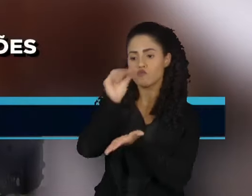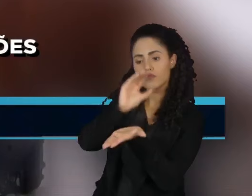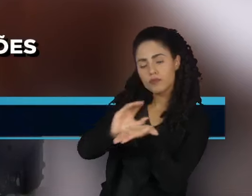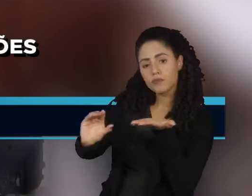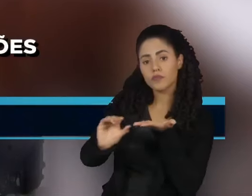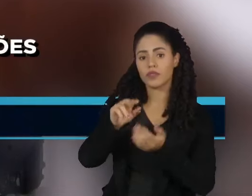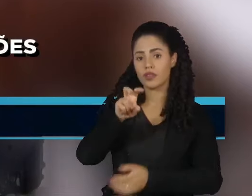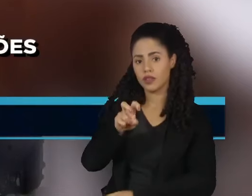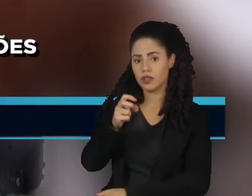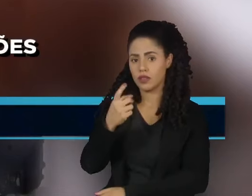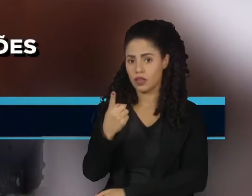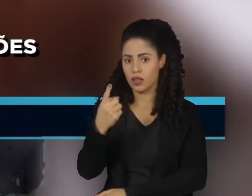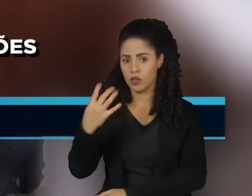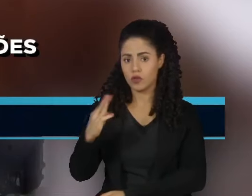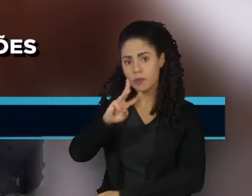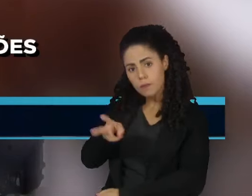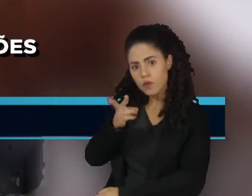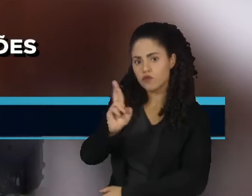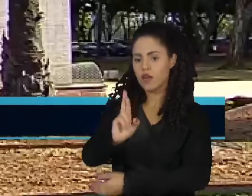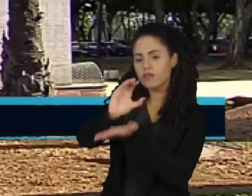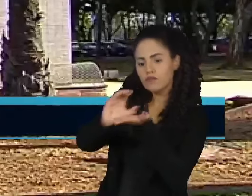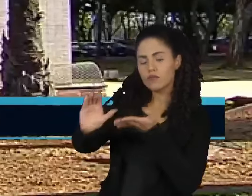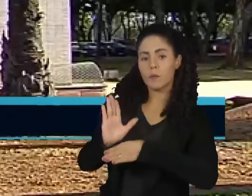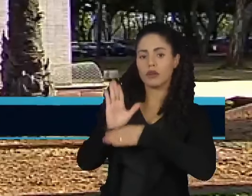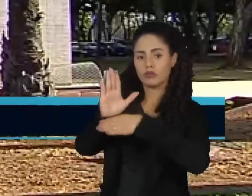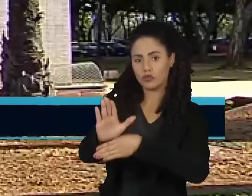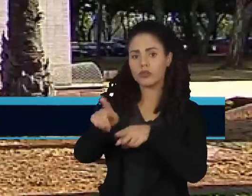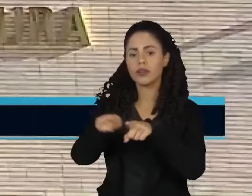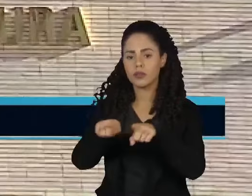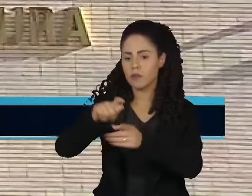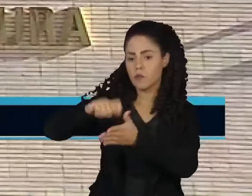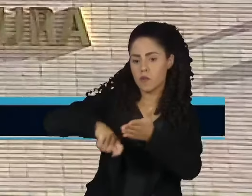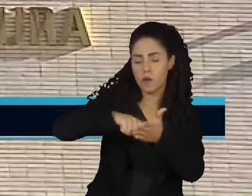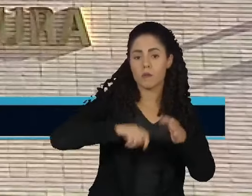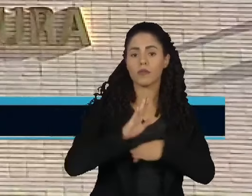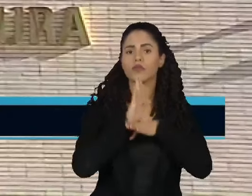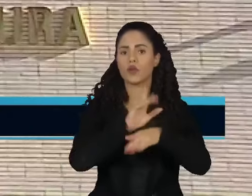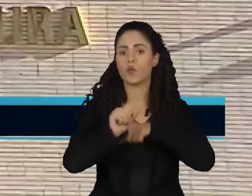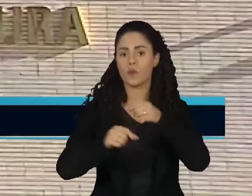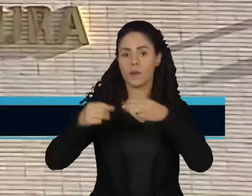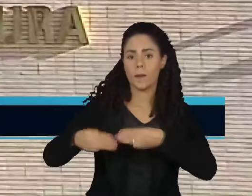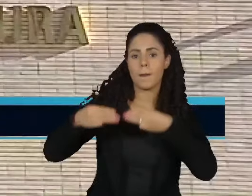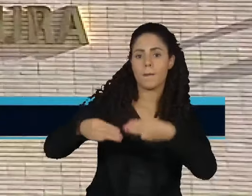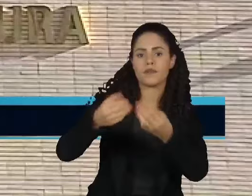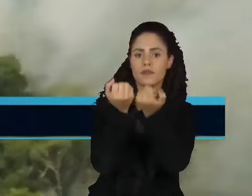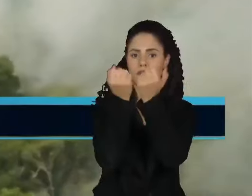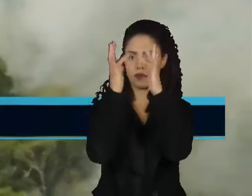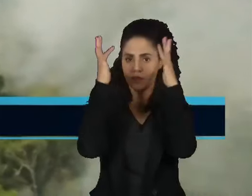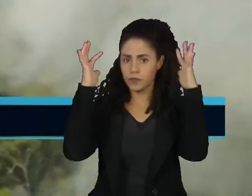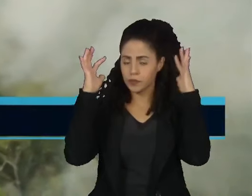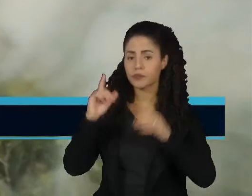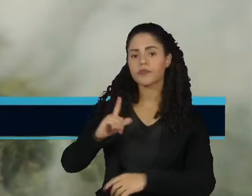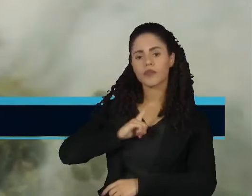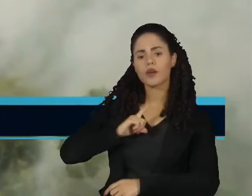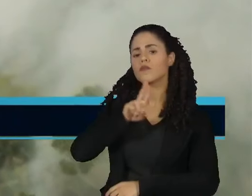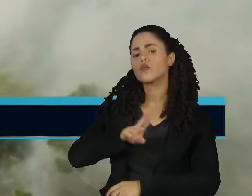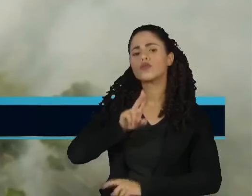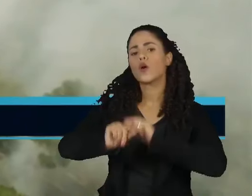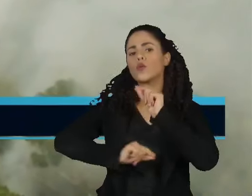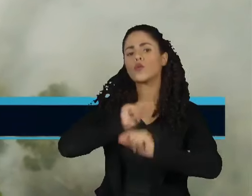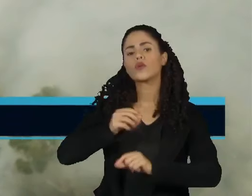de 514 milhões de reais. O recurso será destinado ao Ministério do Meio Ambiente e será usado